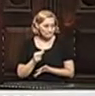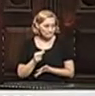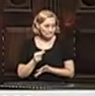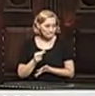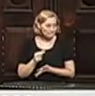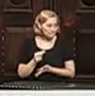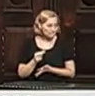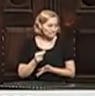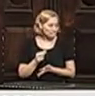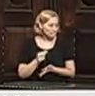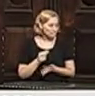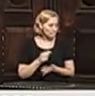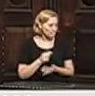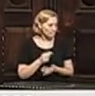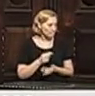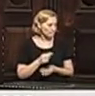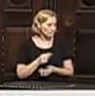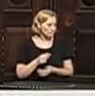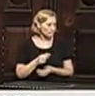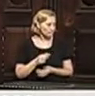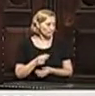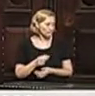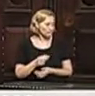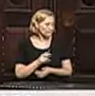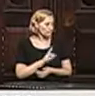é também uma fada do bem.